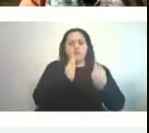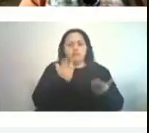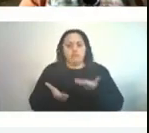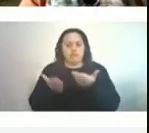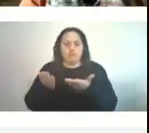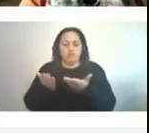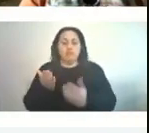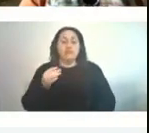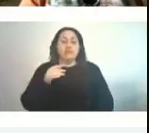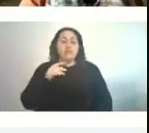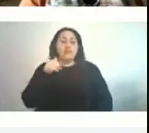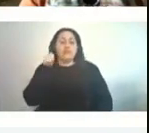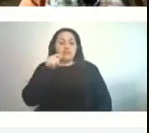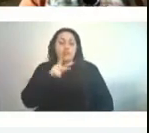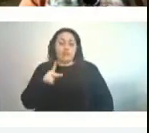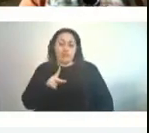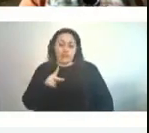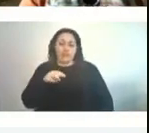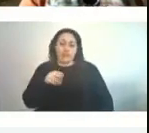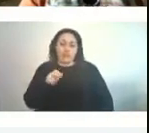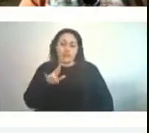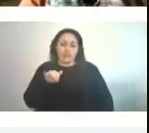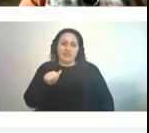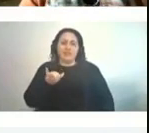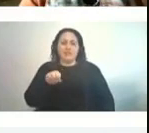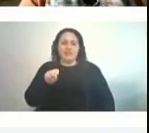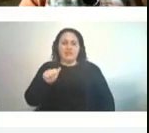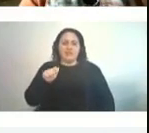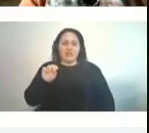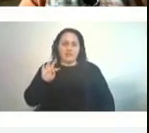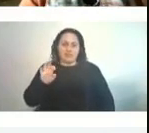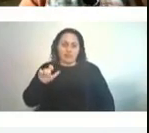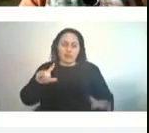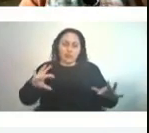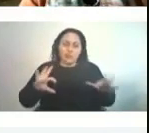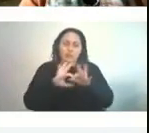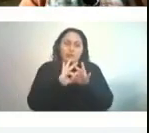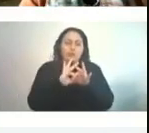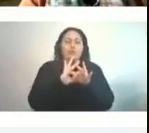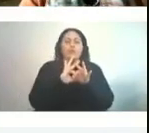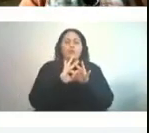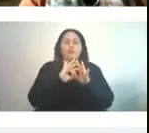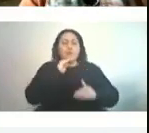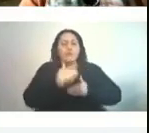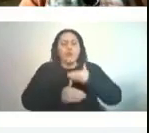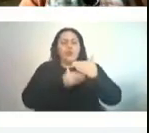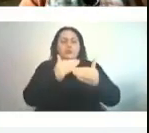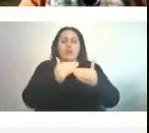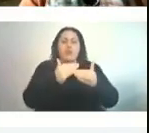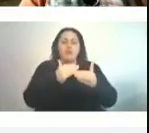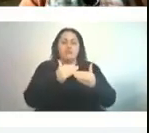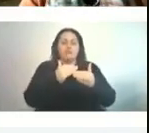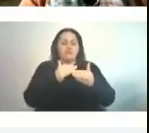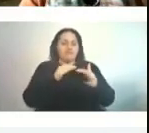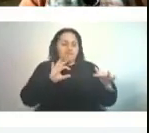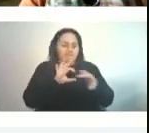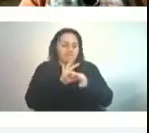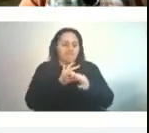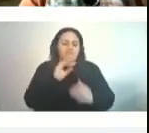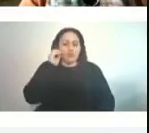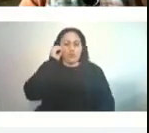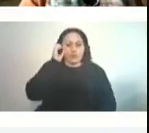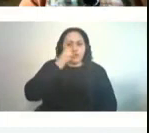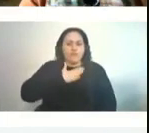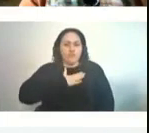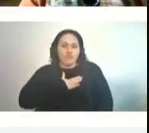construção afetiva, interacional, comunicacional, da área da educação, da aprendizagem, como um processo artesanal, né, que se vê